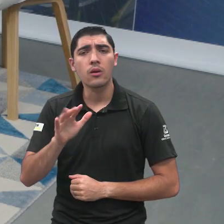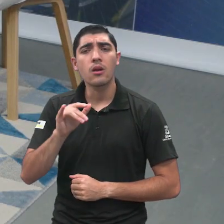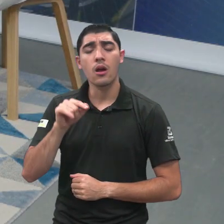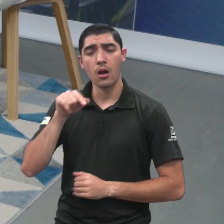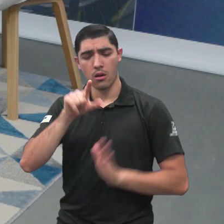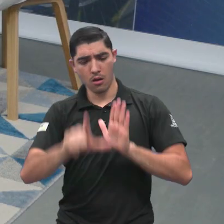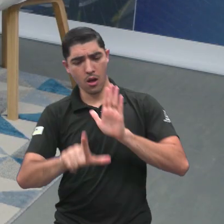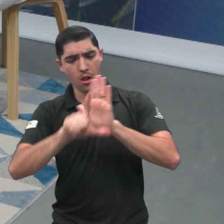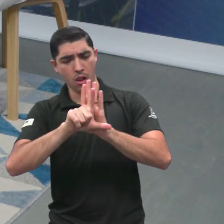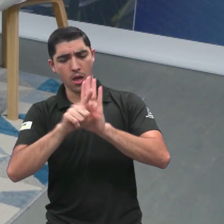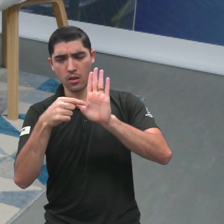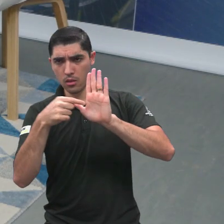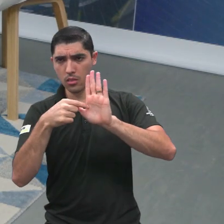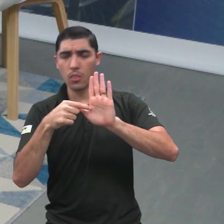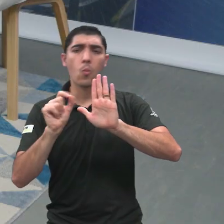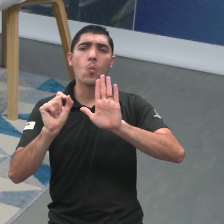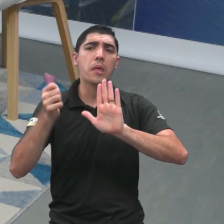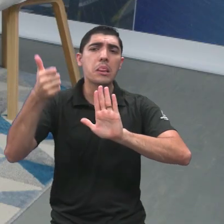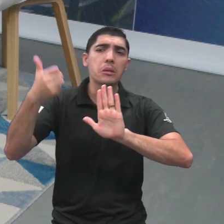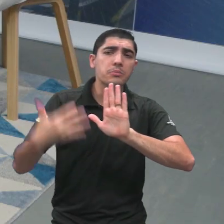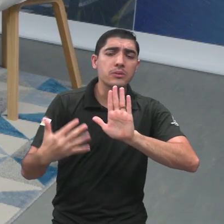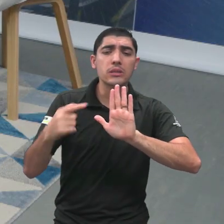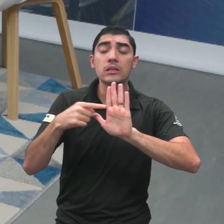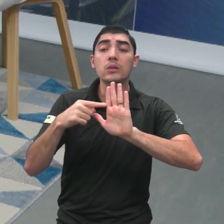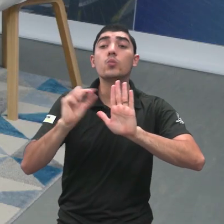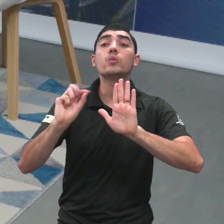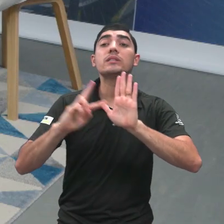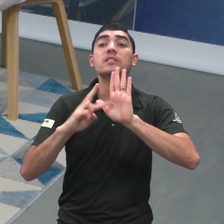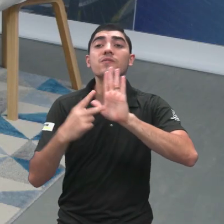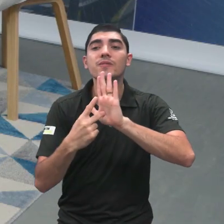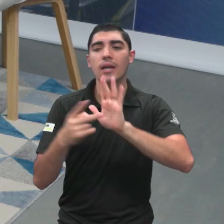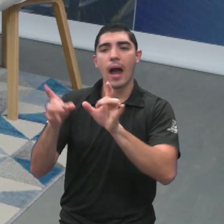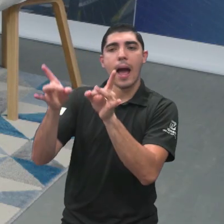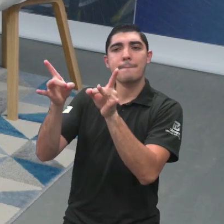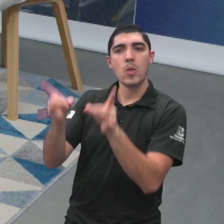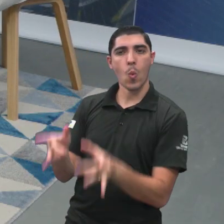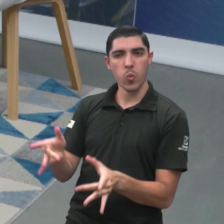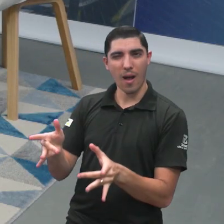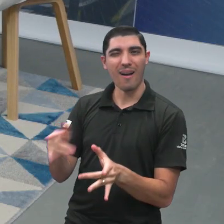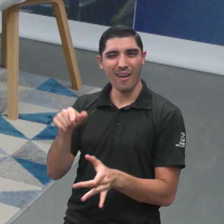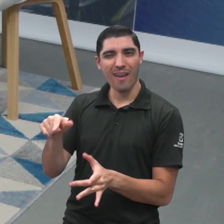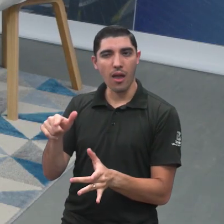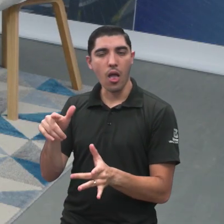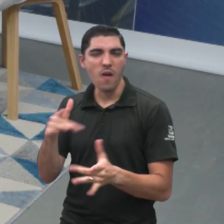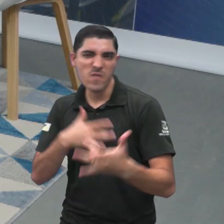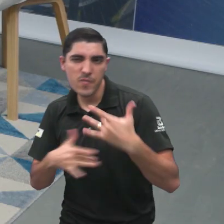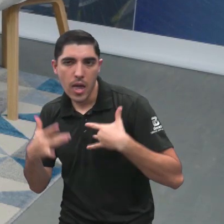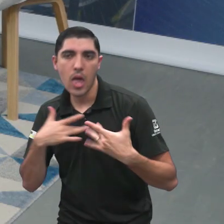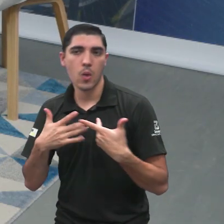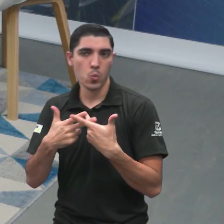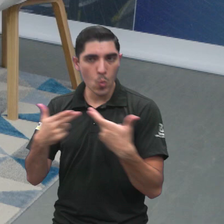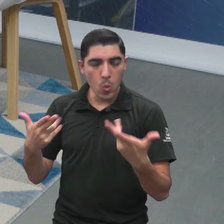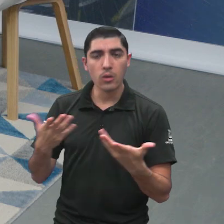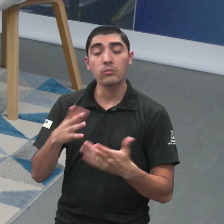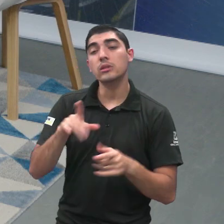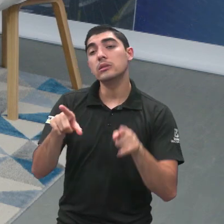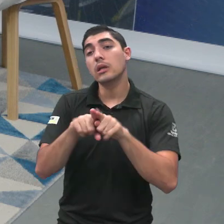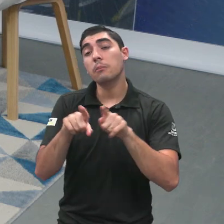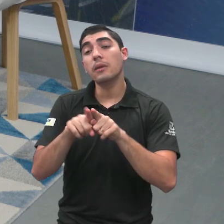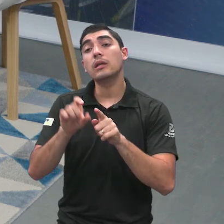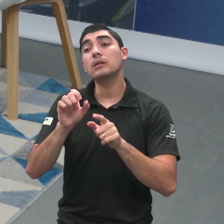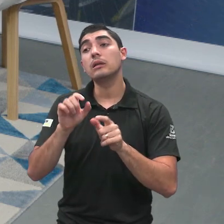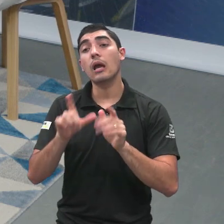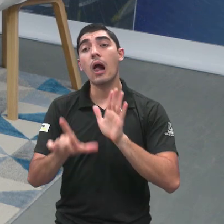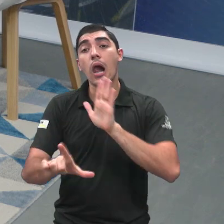na lei, né, no direito, o que caracteriza o abandono afetivo, né, e quais são as consequências legais